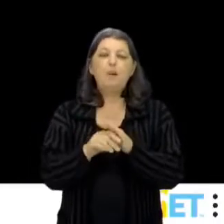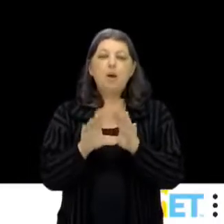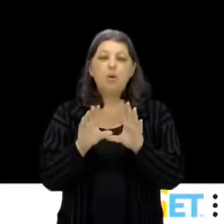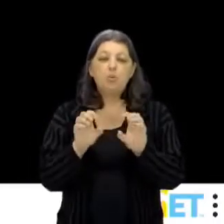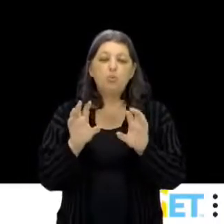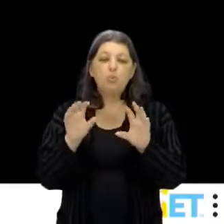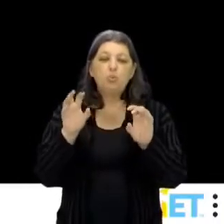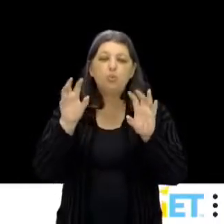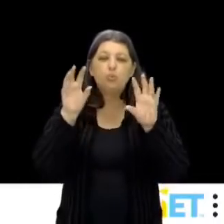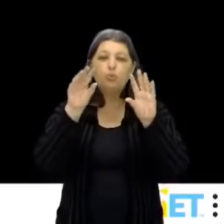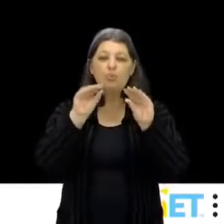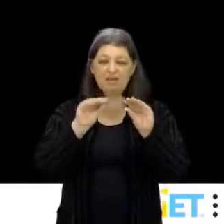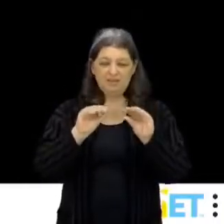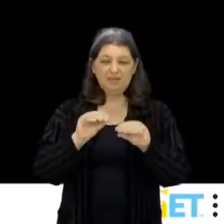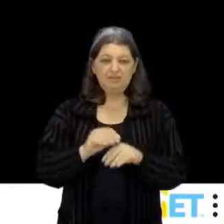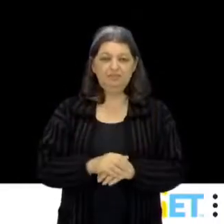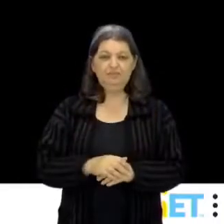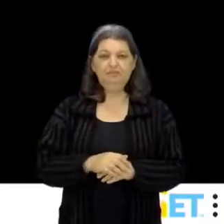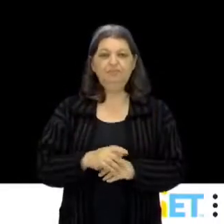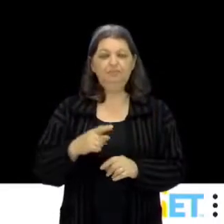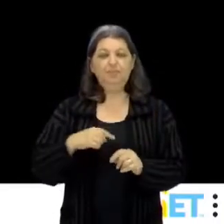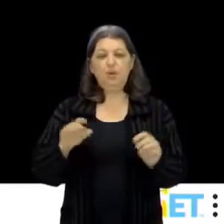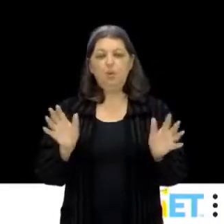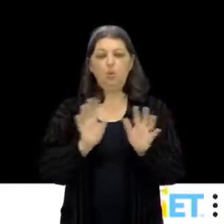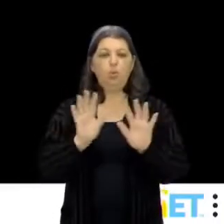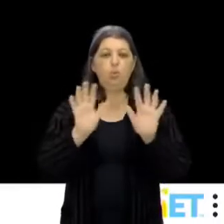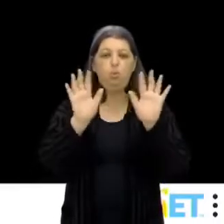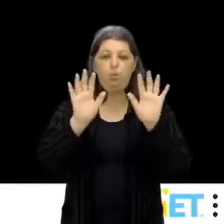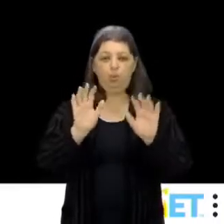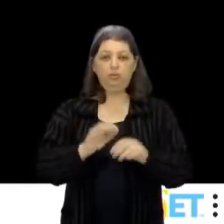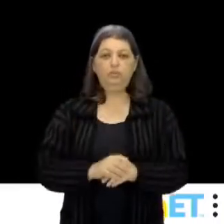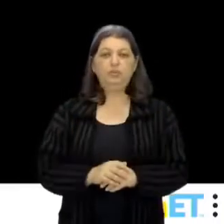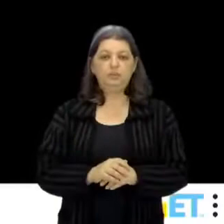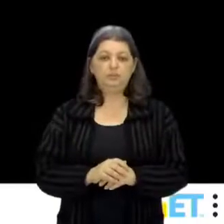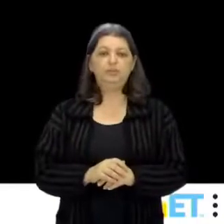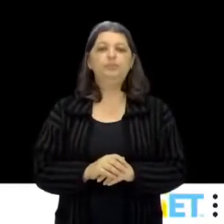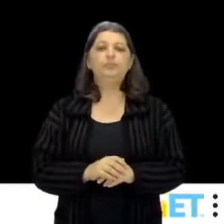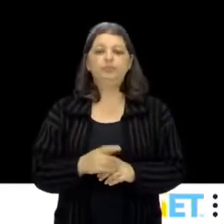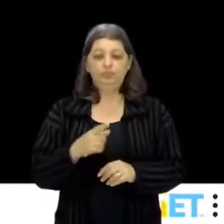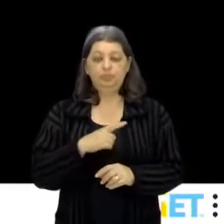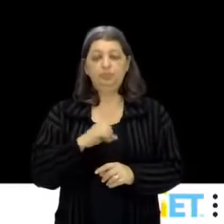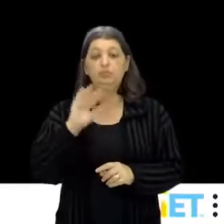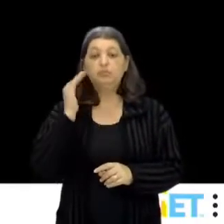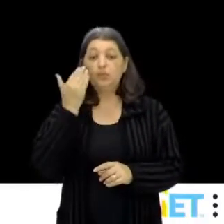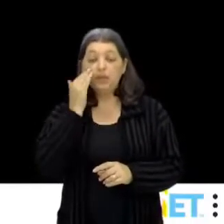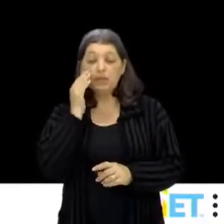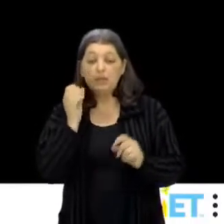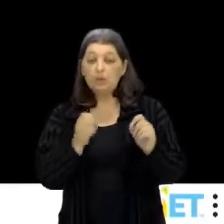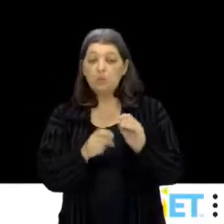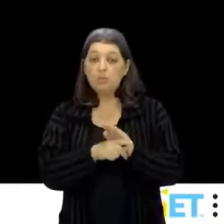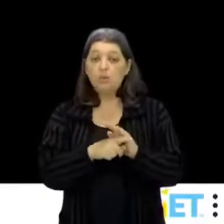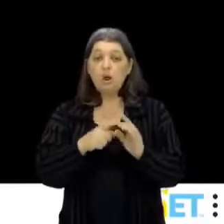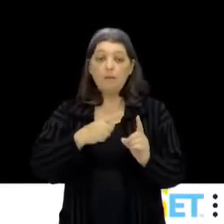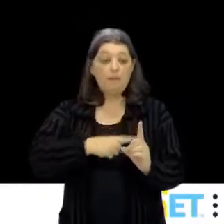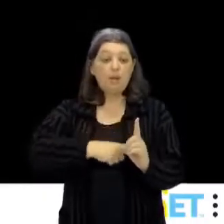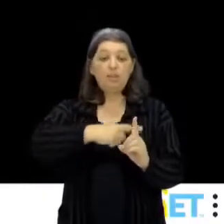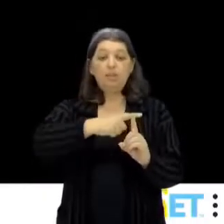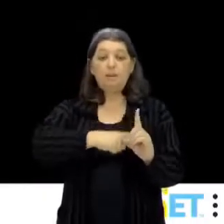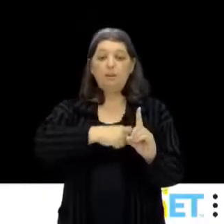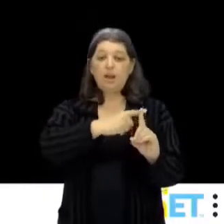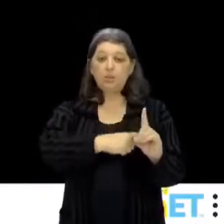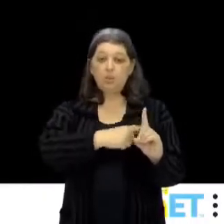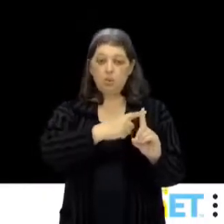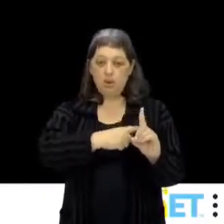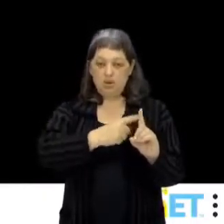água fervendo, né? Aí, ó, dá para você simular. É uma maneira bacana de você entender que o grau de temperatura, né, a